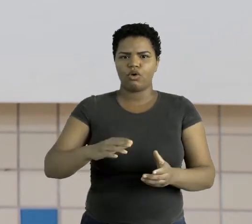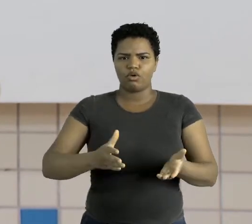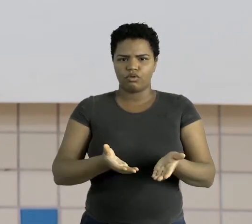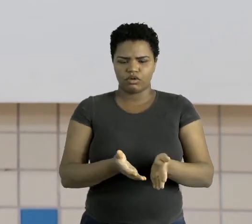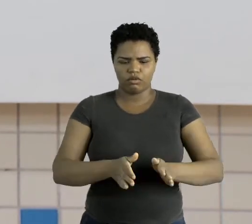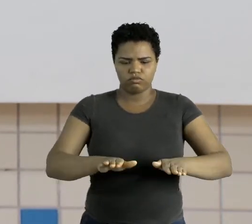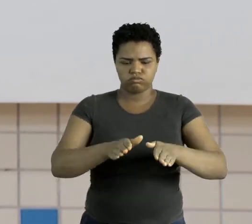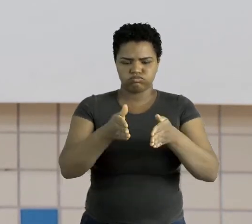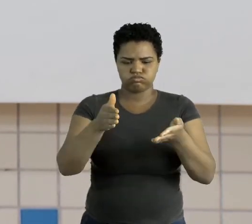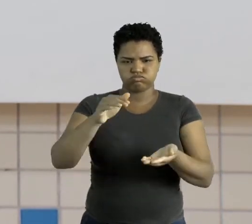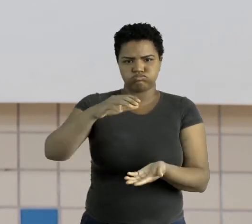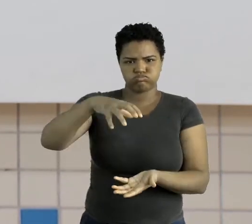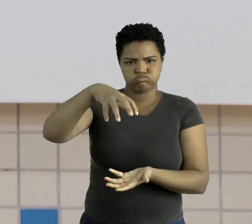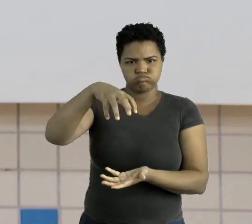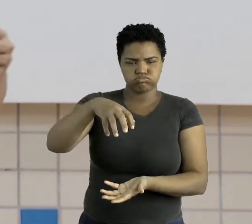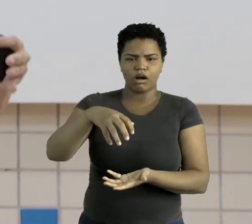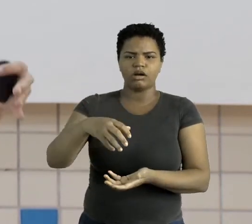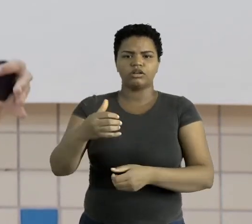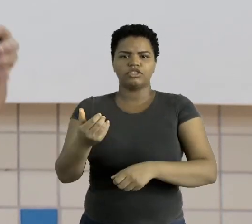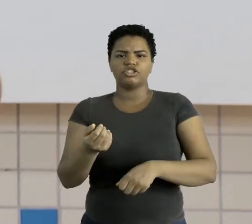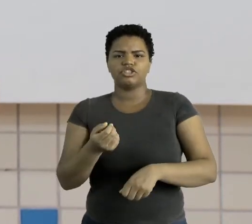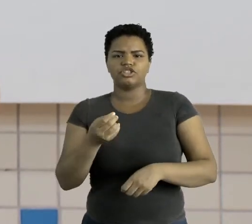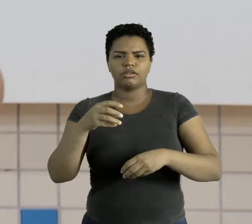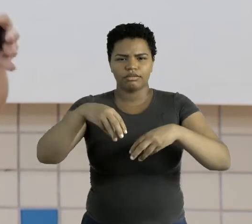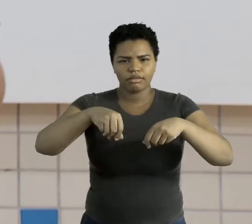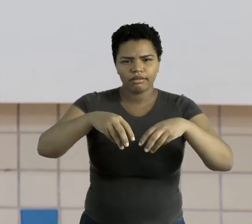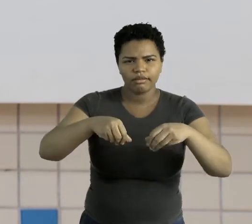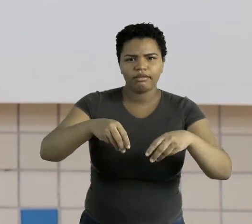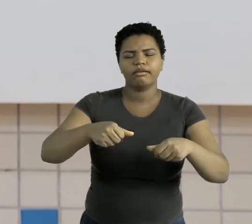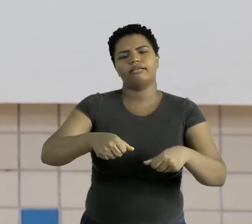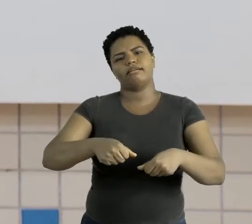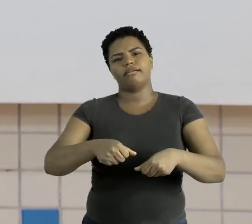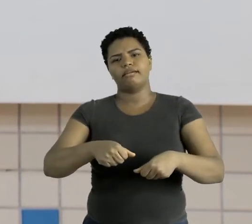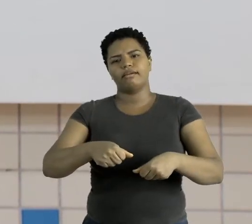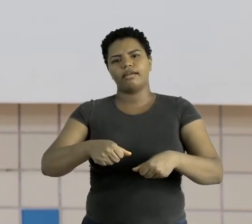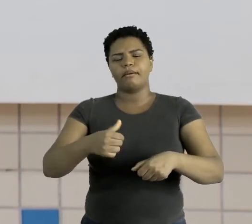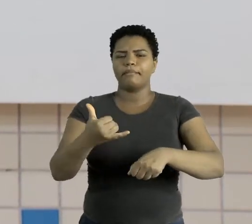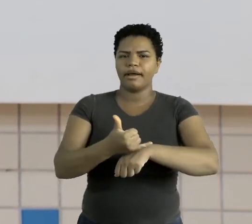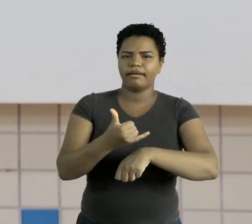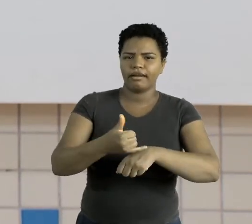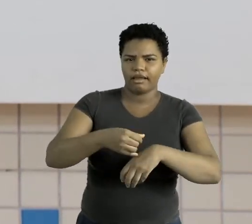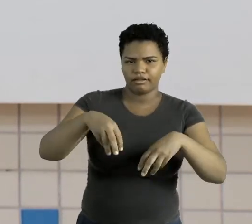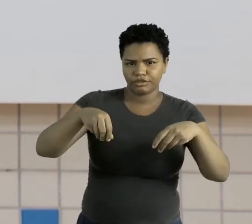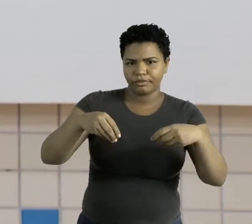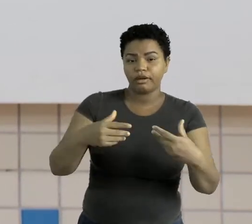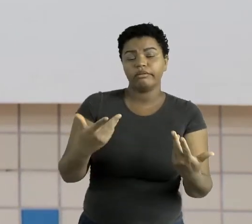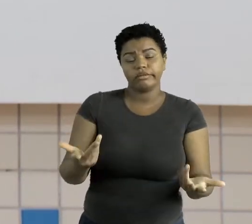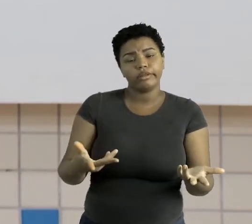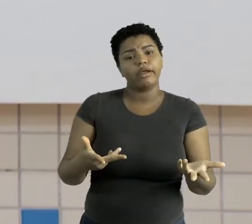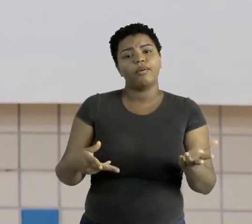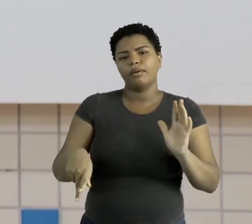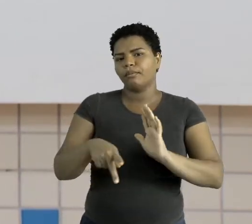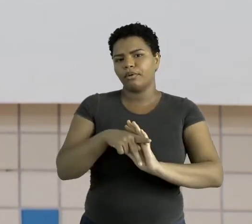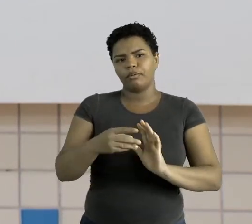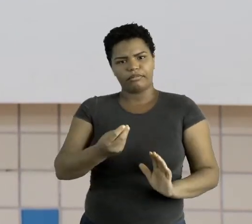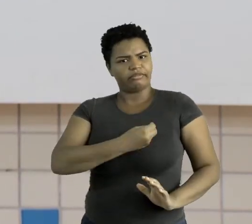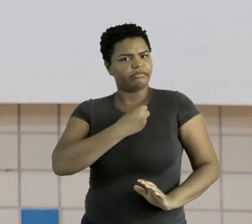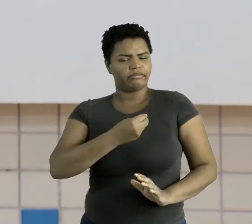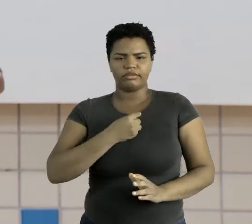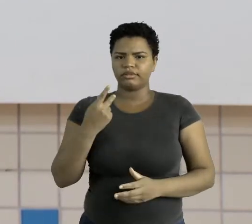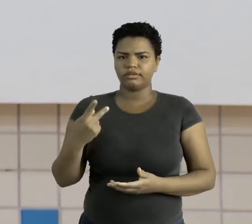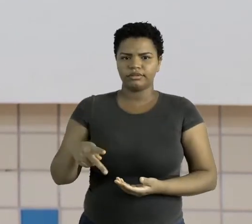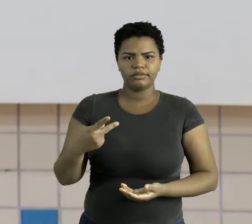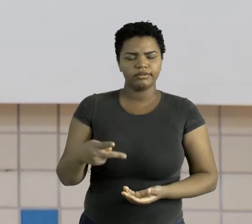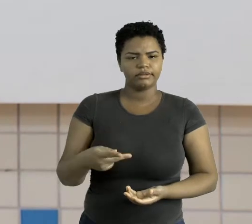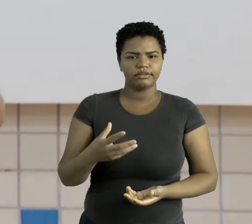barro, panelas. Então, era essa forma de vida que eles tinham, né? E para que